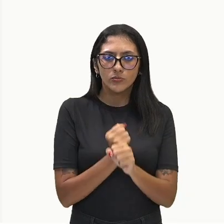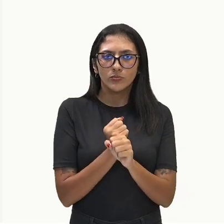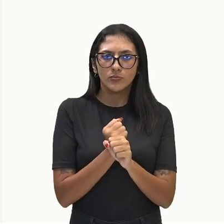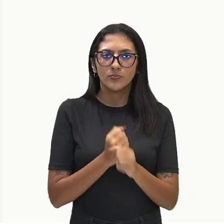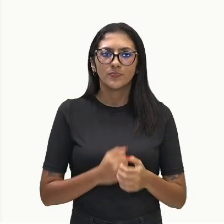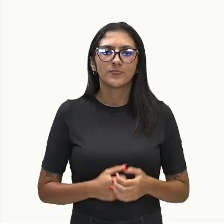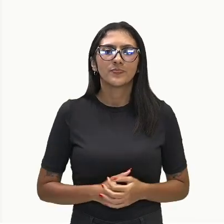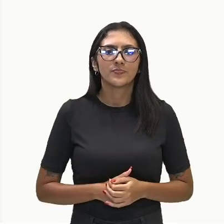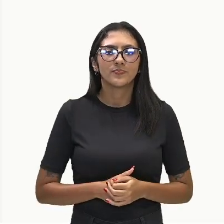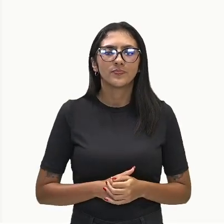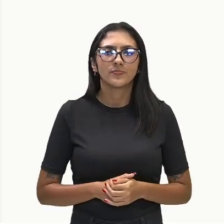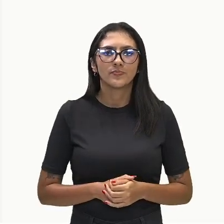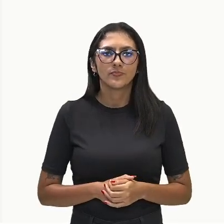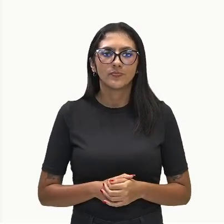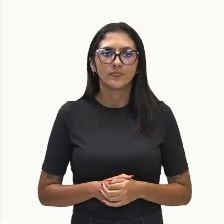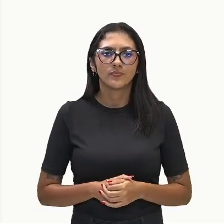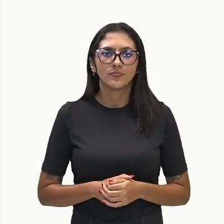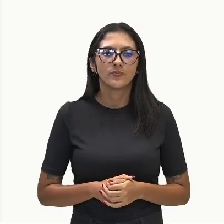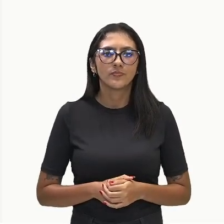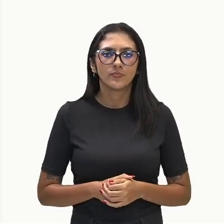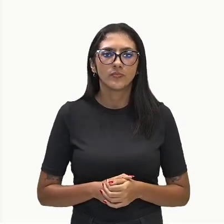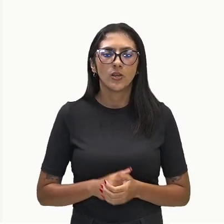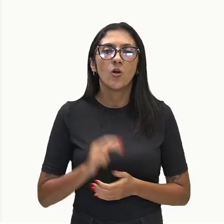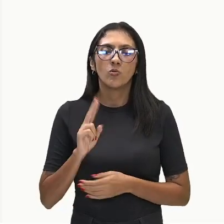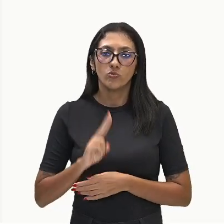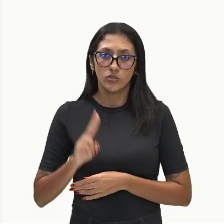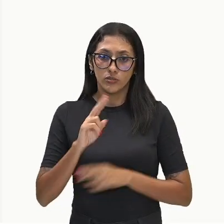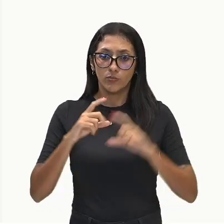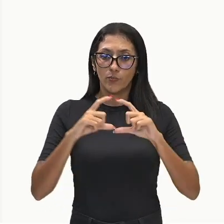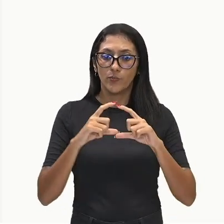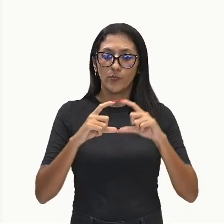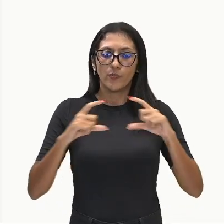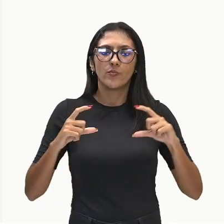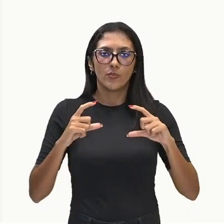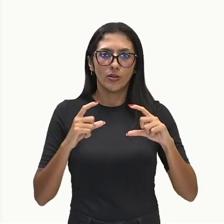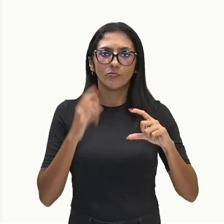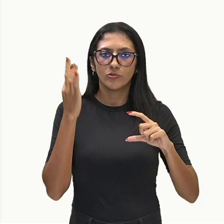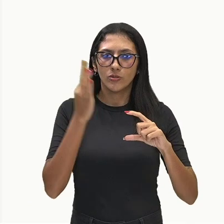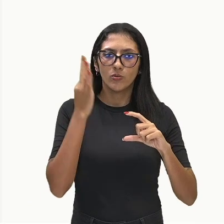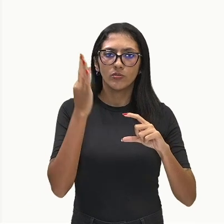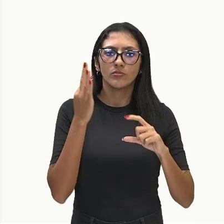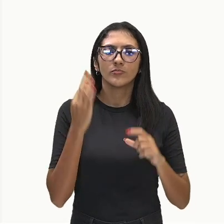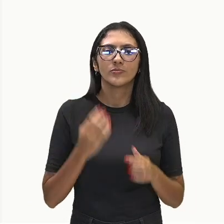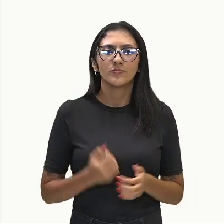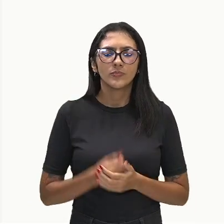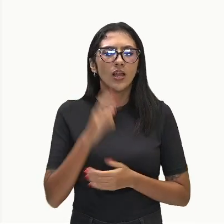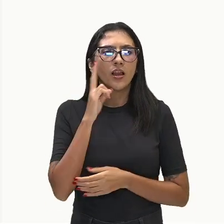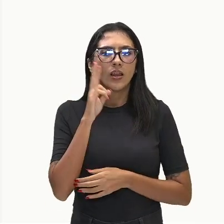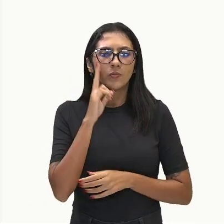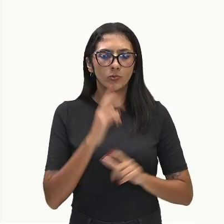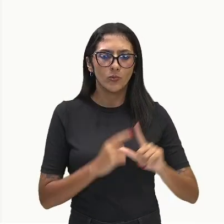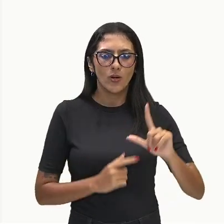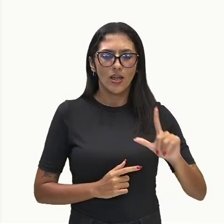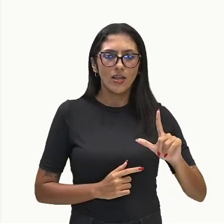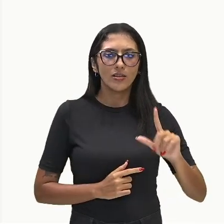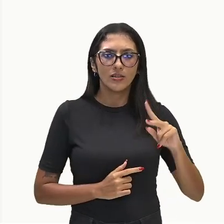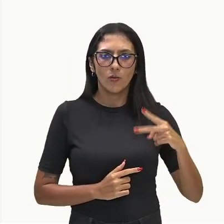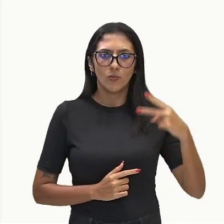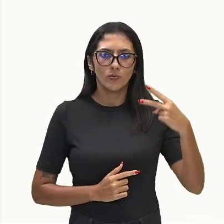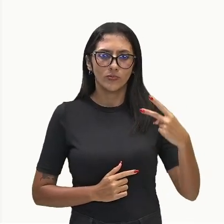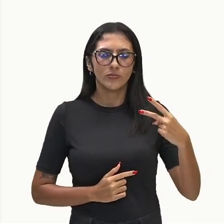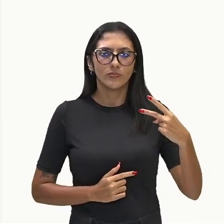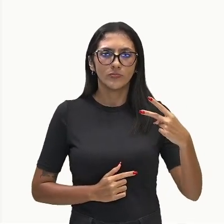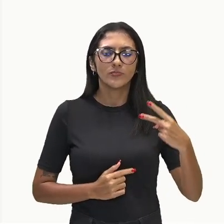lado. Aplicando o Teorema de Pitágoras, lembram que a hipotenusa é o L? Então, L ao